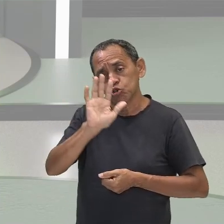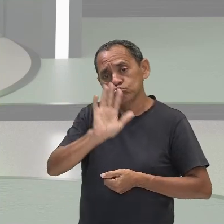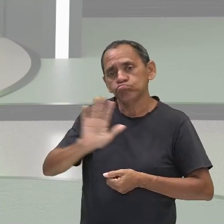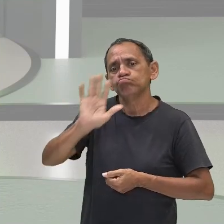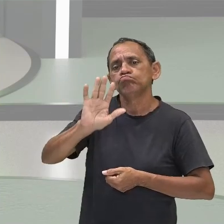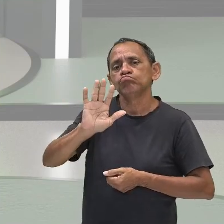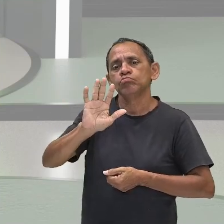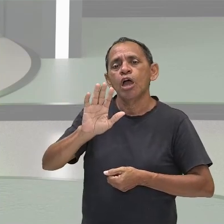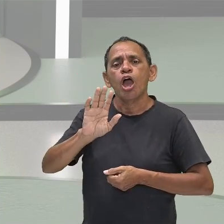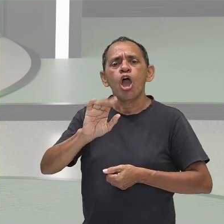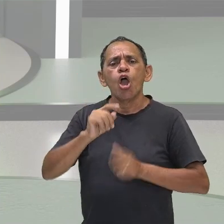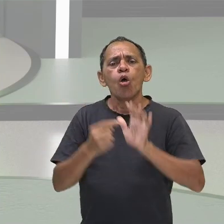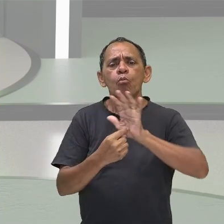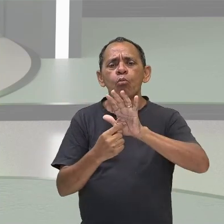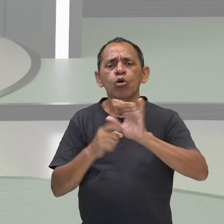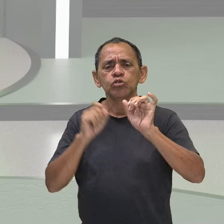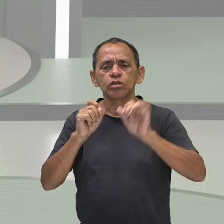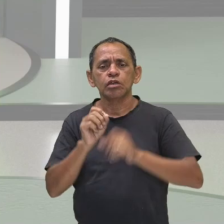órgão, né,